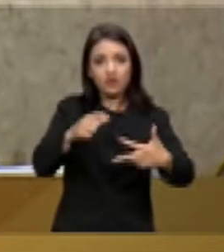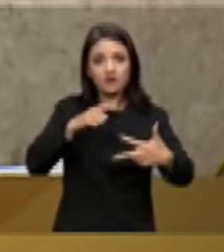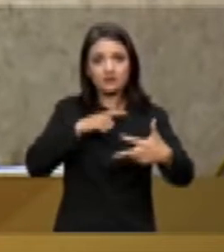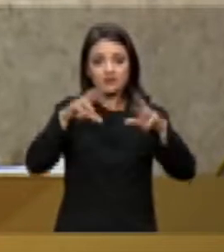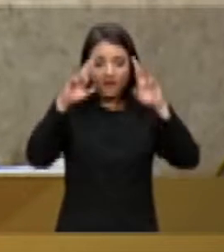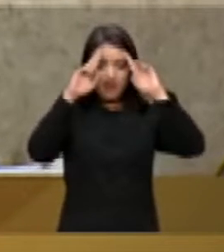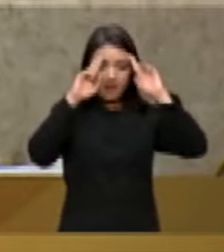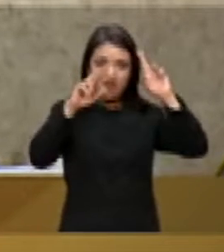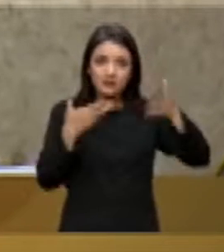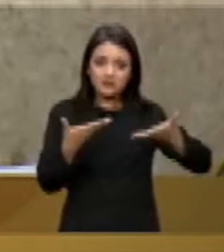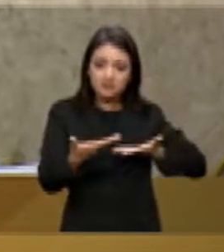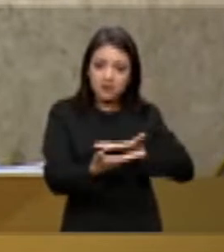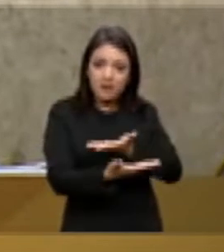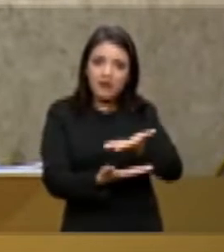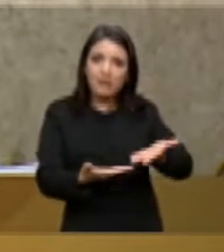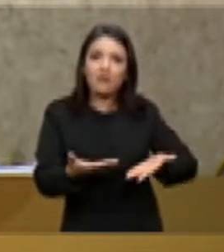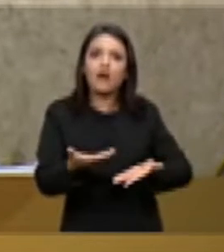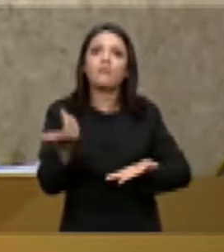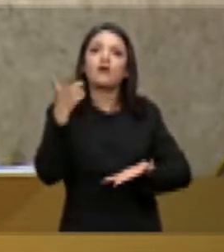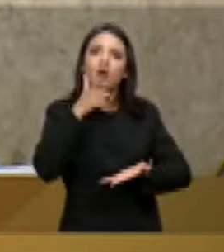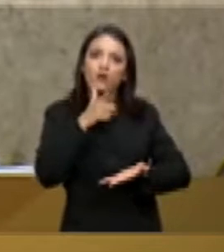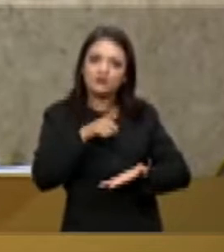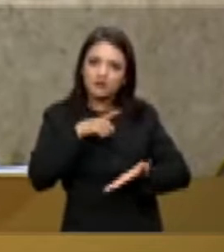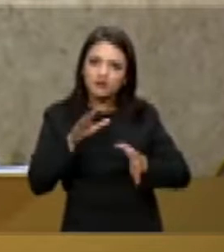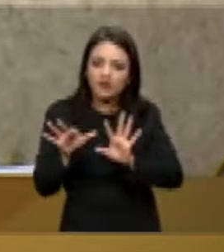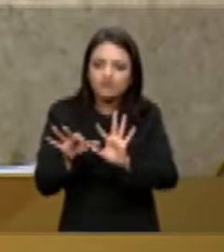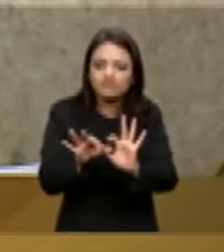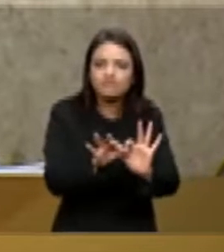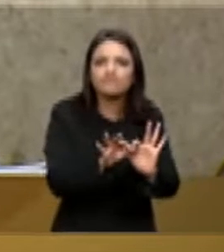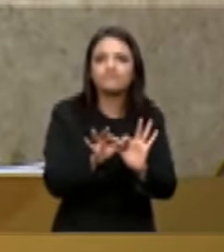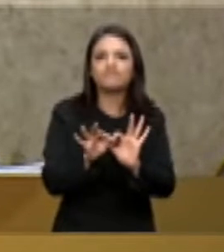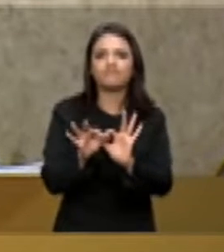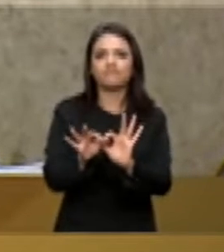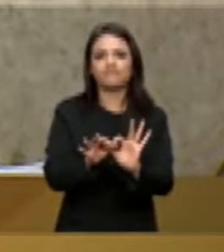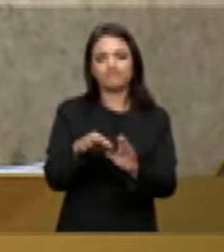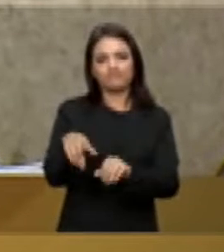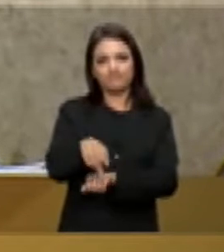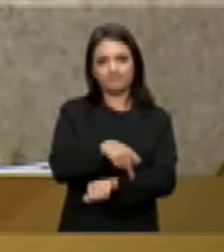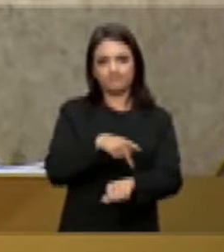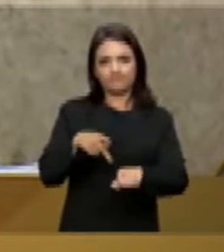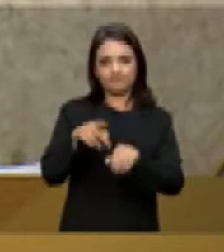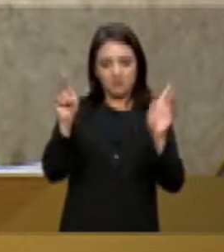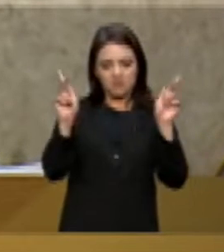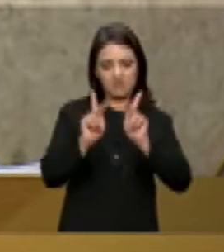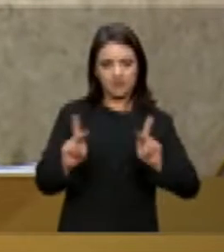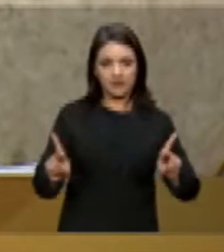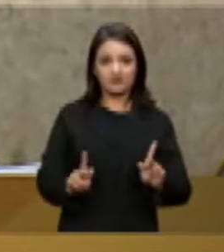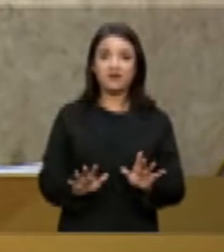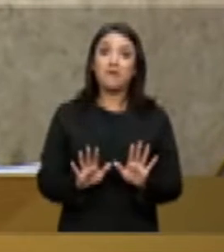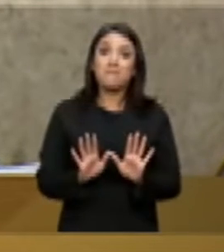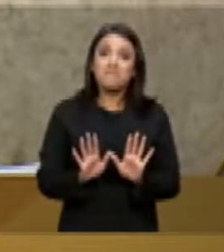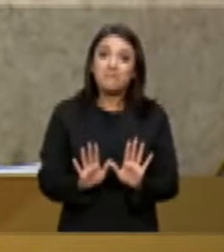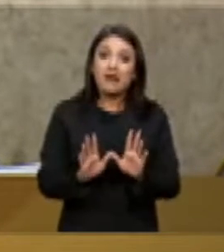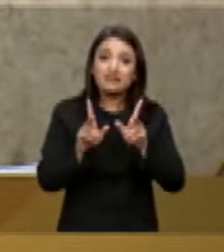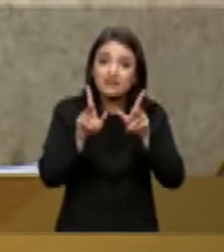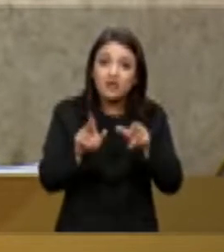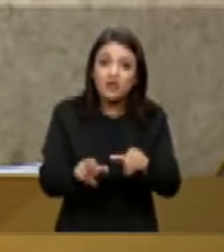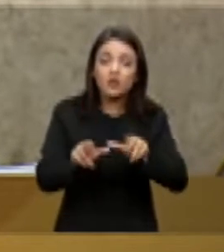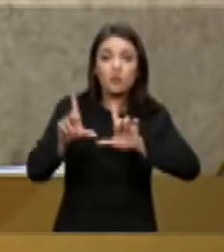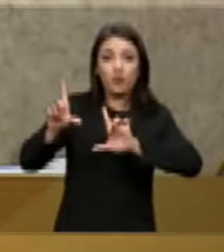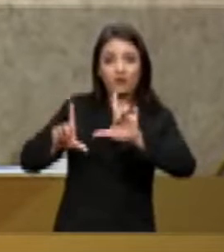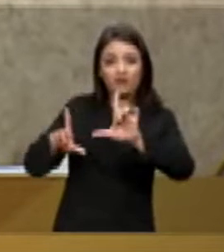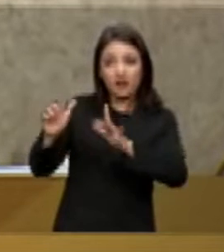harmonia institucional do país. Contudo, como tem noticiado a imprensa